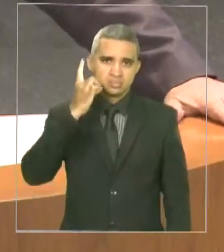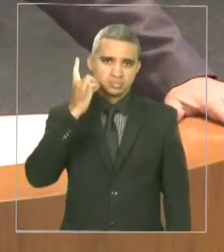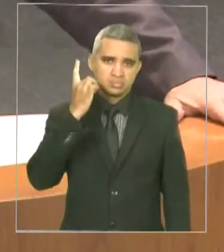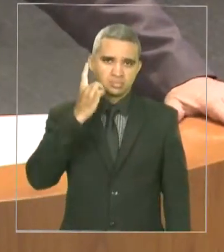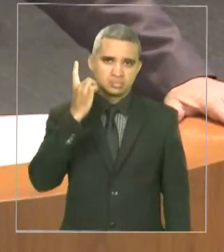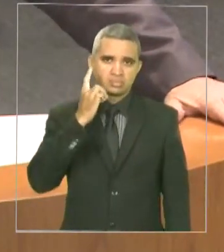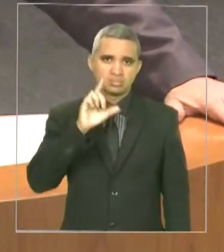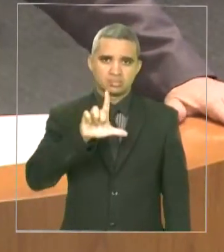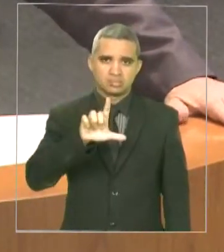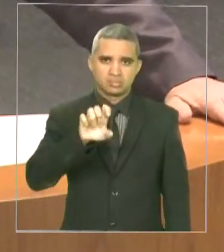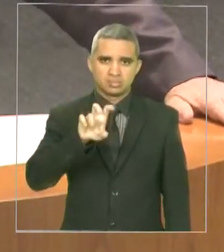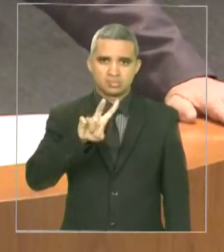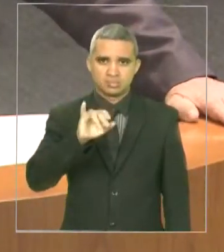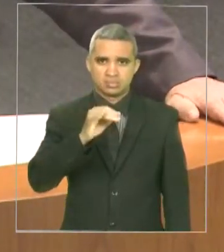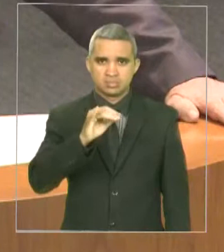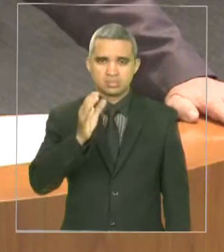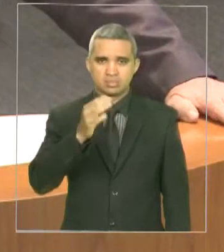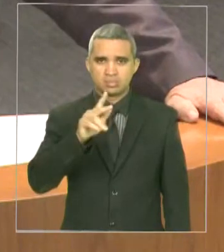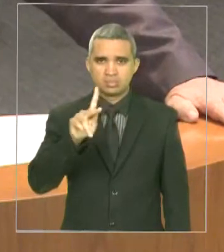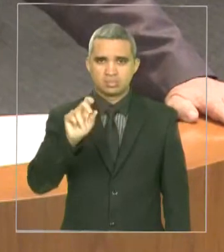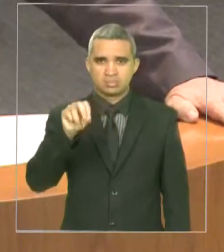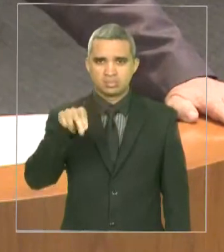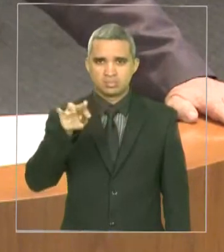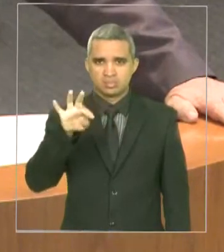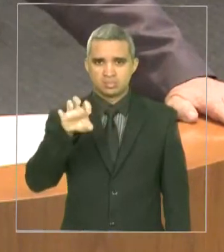Coronel Levi Pontes,